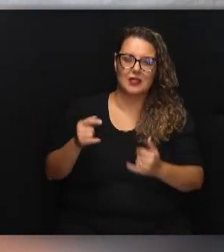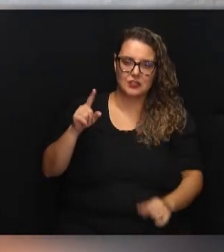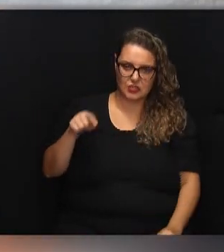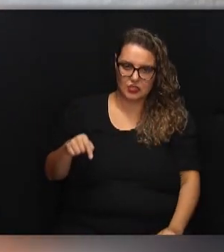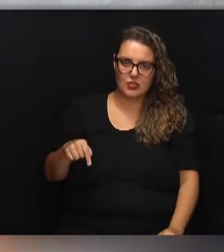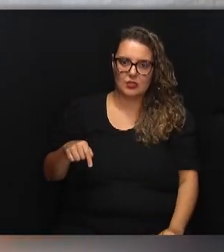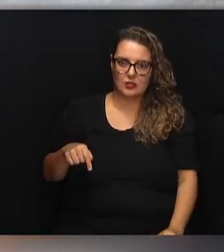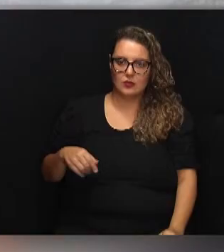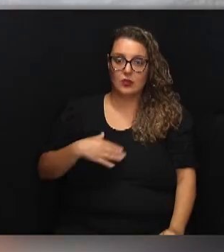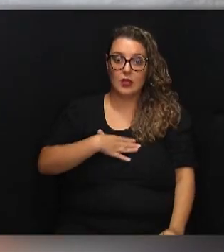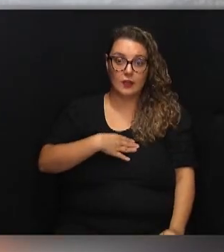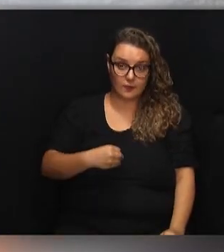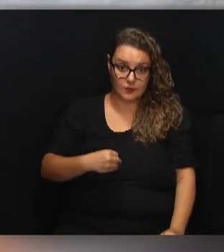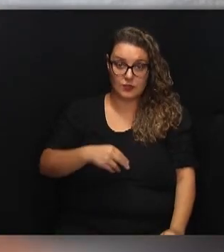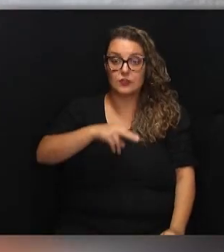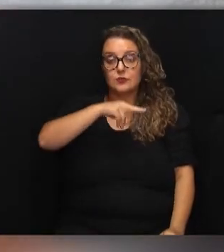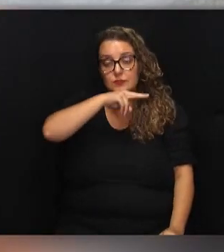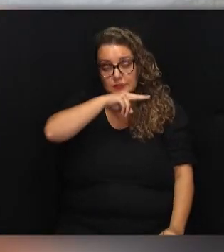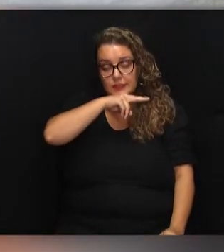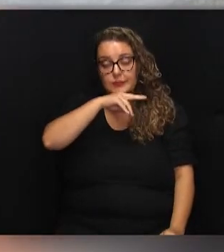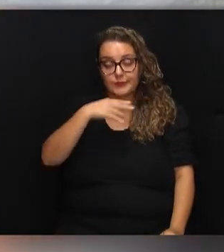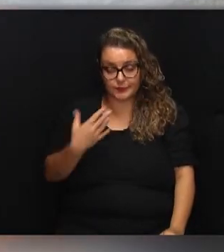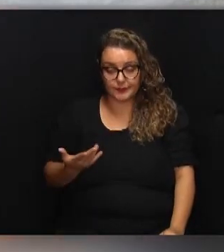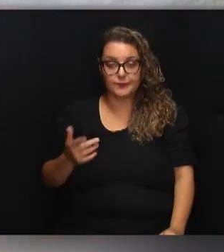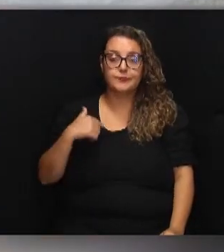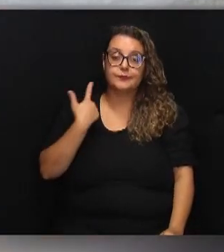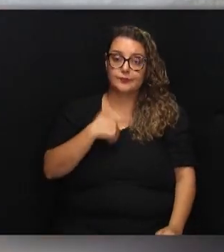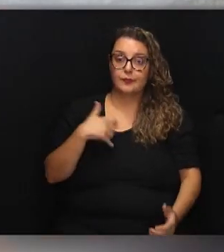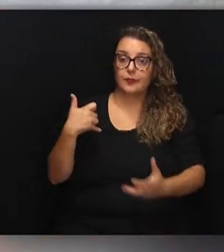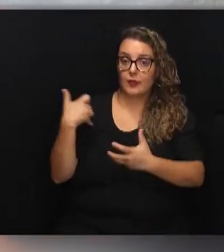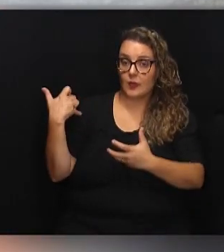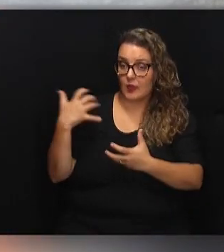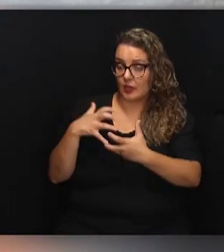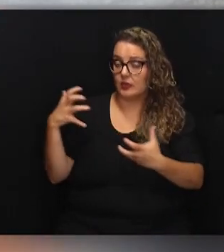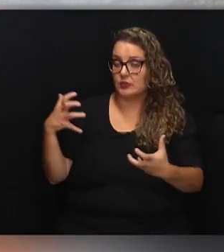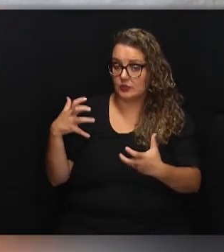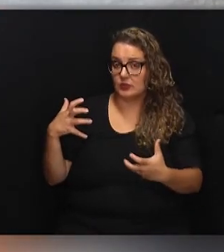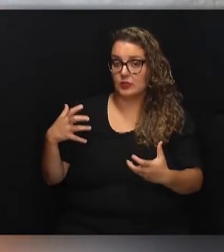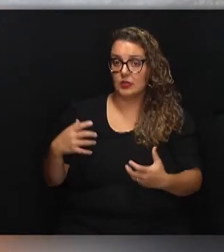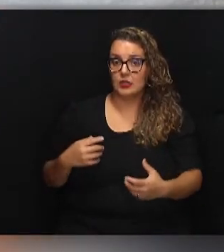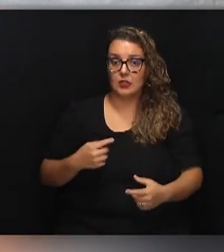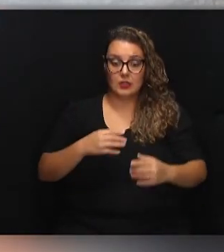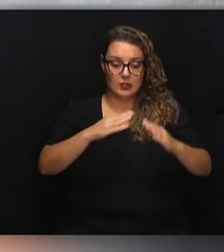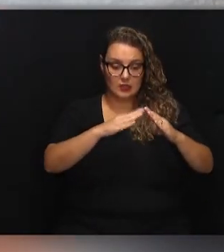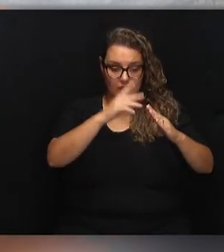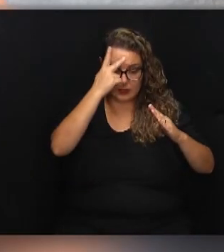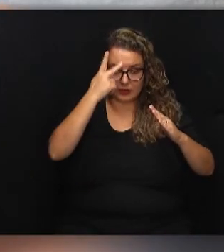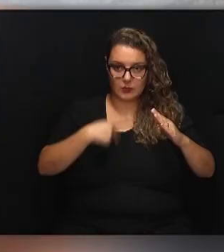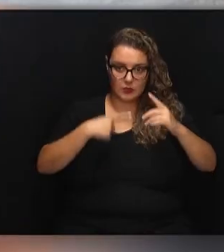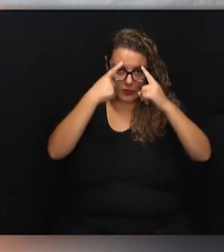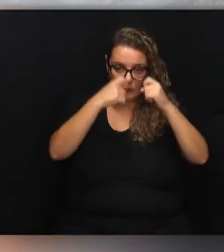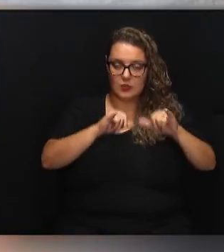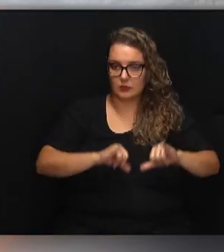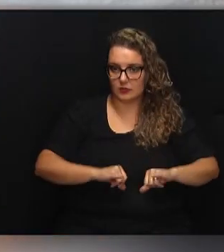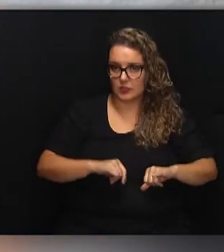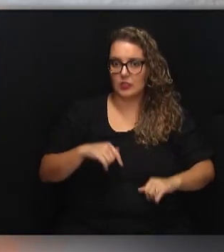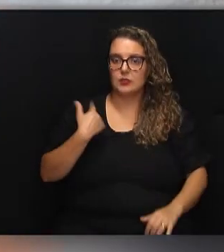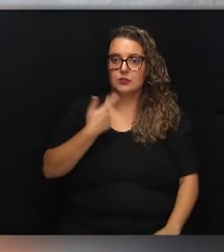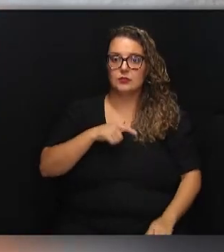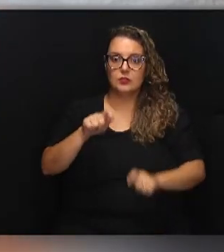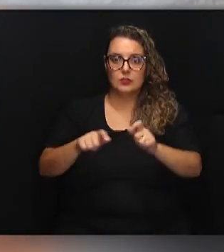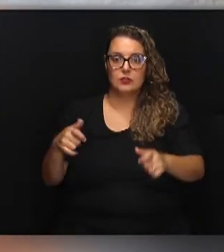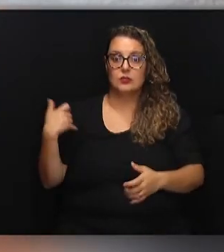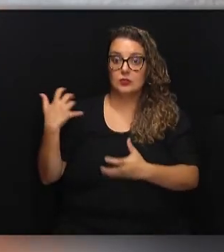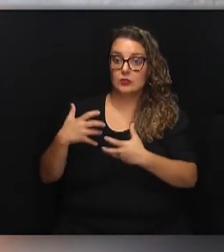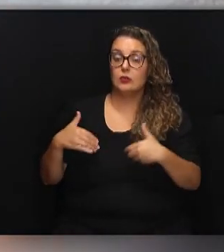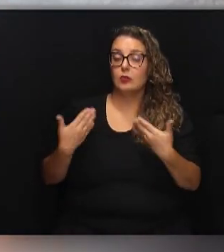são os filhos e os netos. Ou seja, os nossos idosos estão sendo violentados dentro da própria casa. Entre os nossos idosos, né, qual que é o